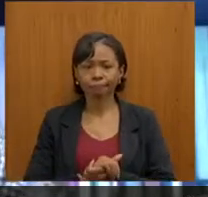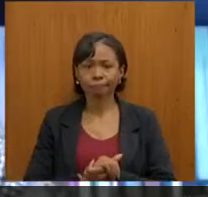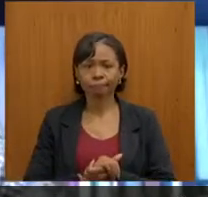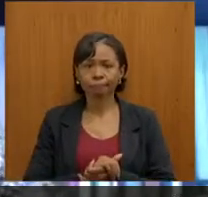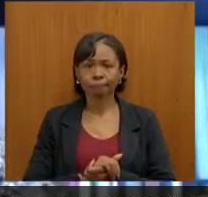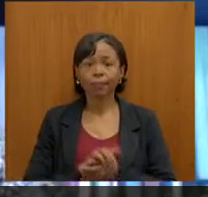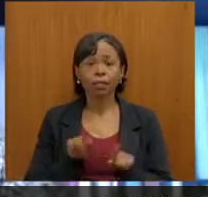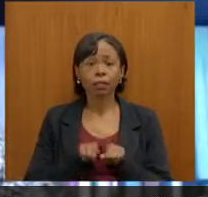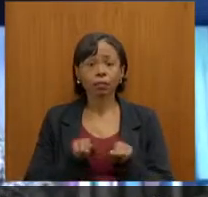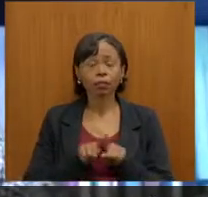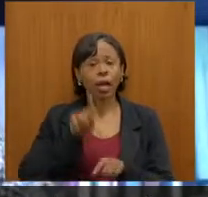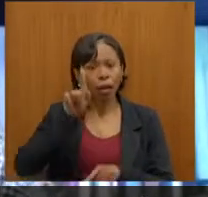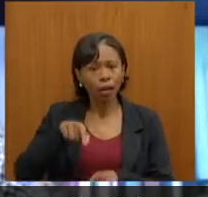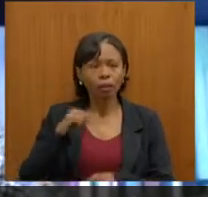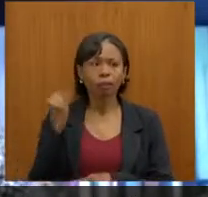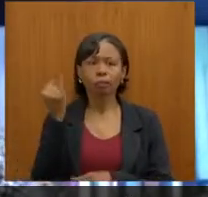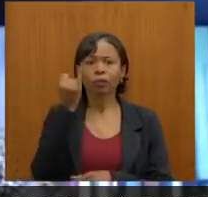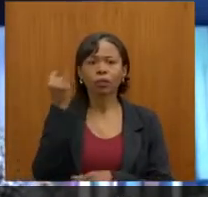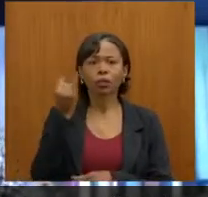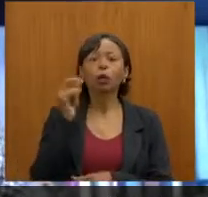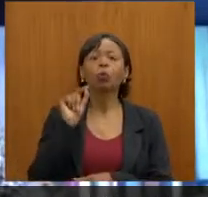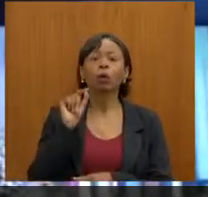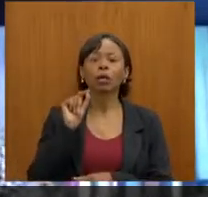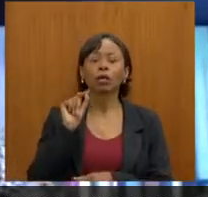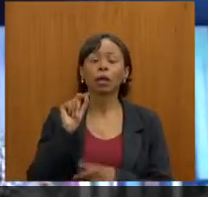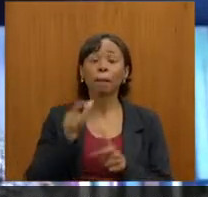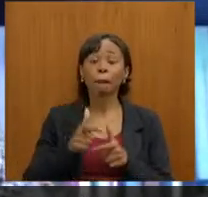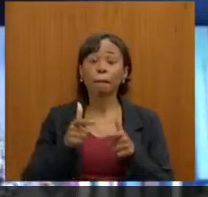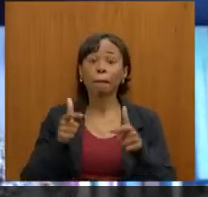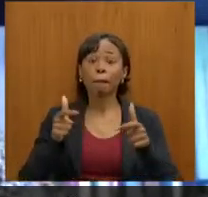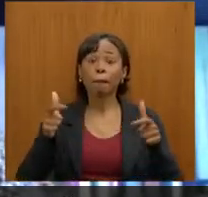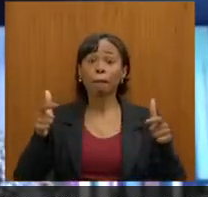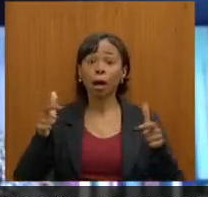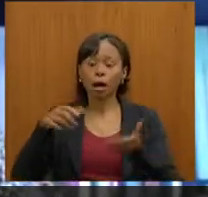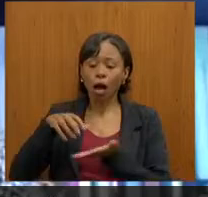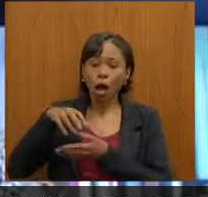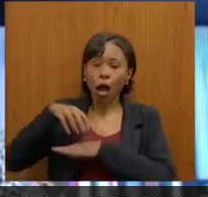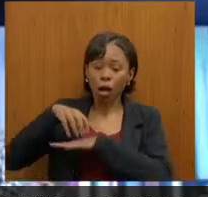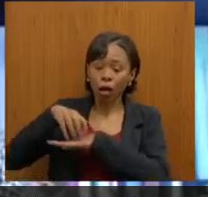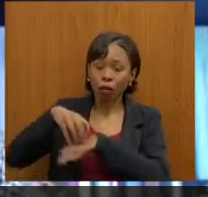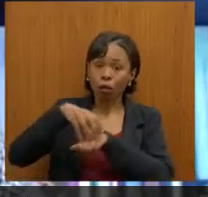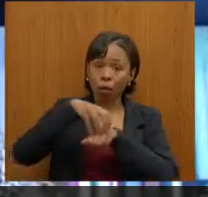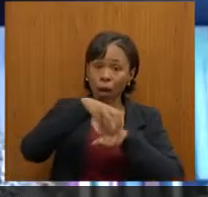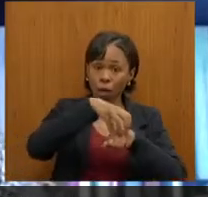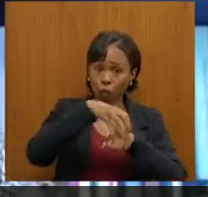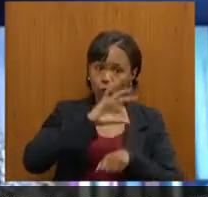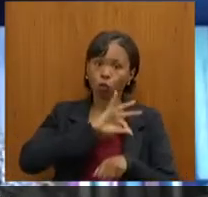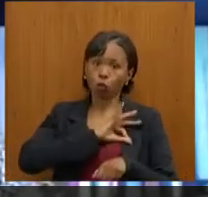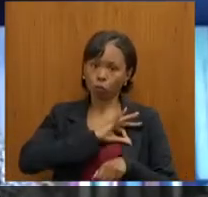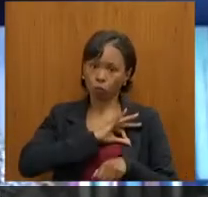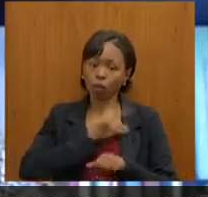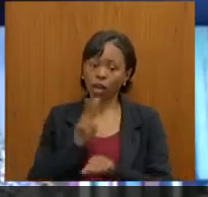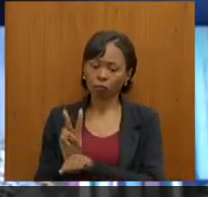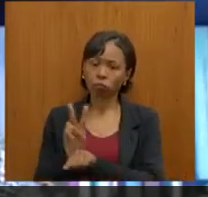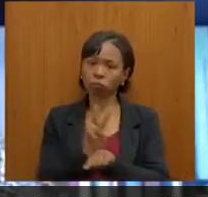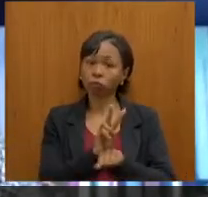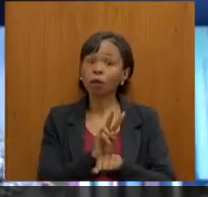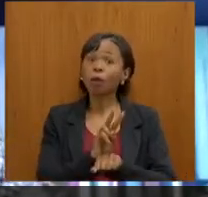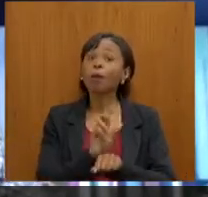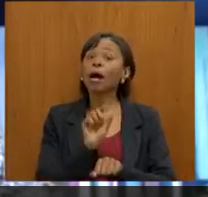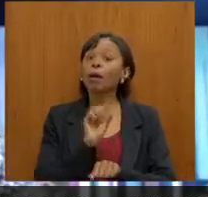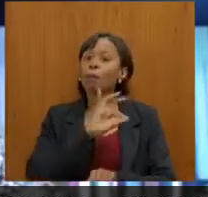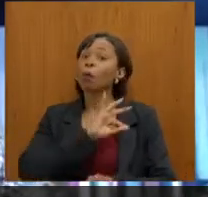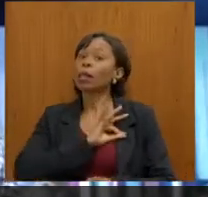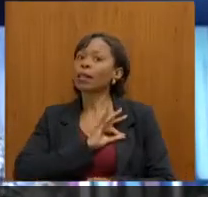destacar a importância de aumentar as Patrulhas de prevenção de violência doméstica com policiais femininas